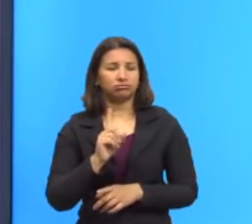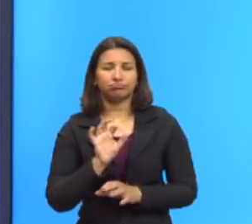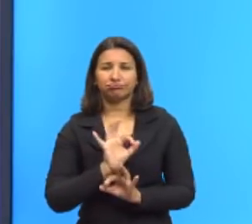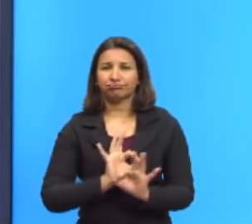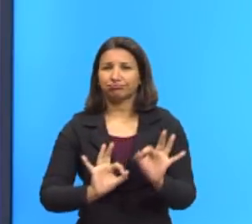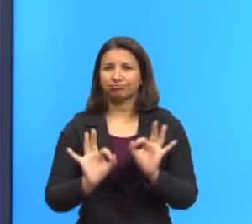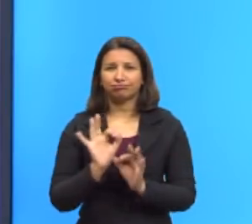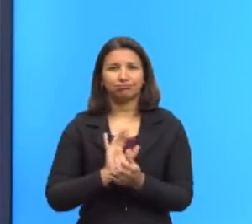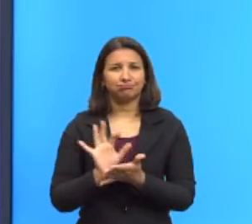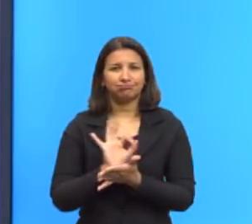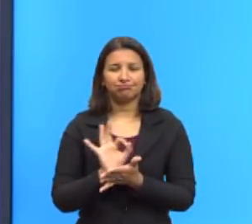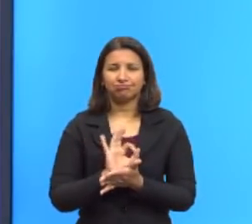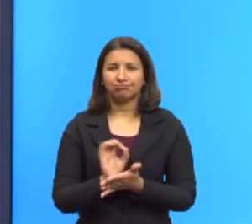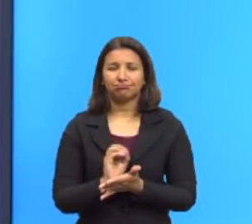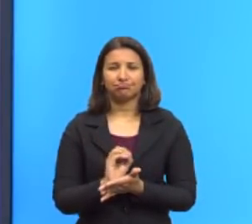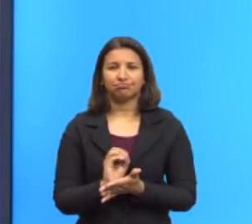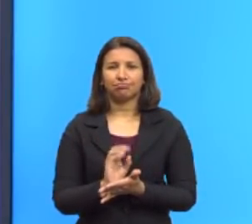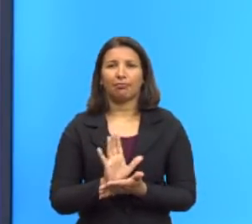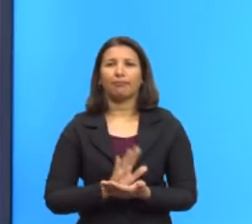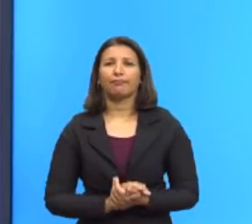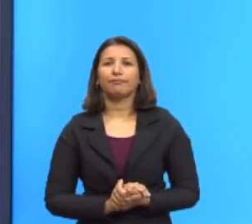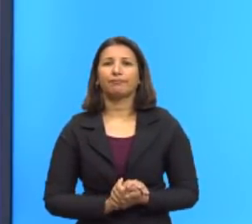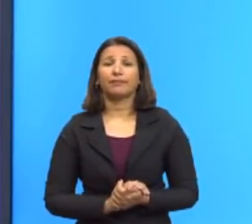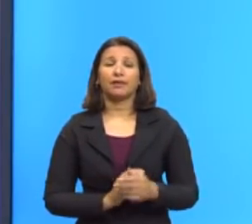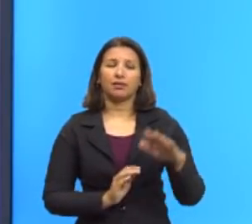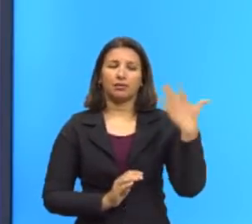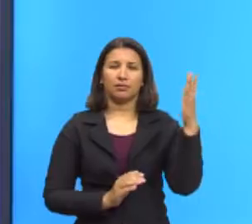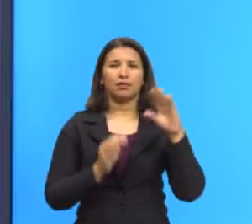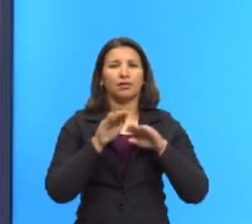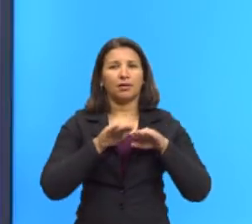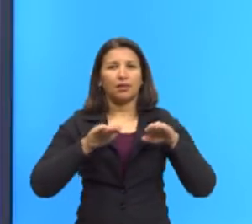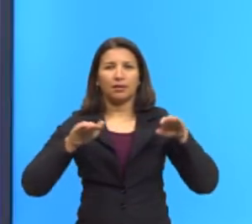espelho, o espelho que é plano, ele não aumenta. Se o